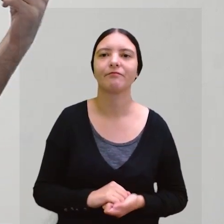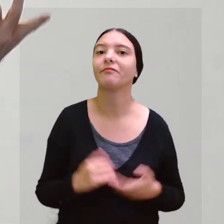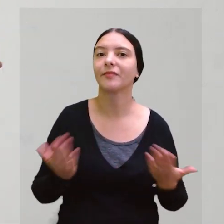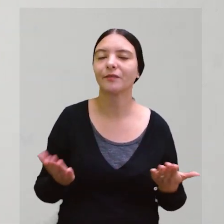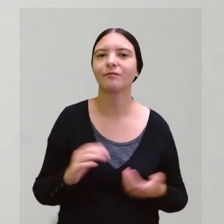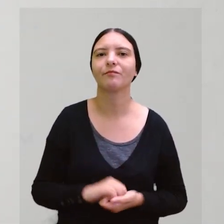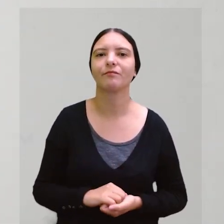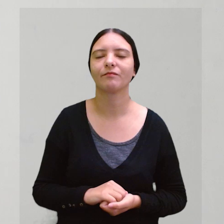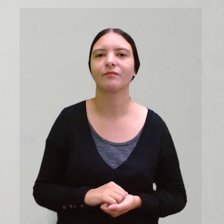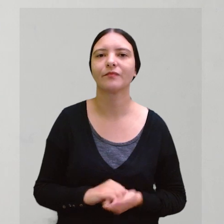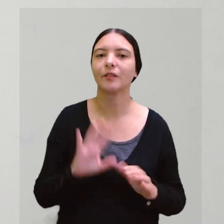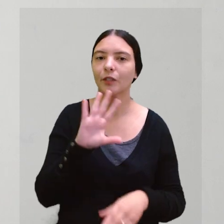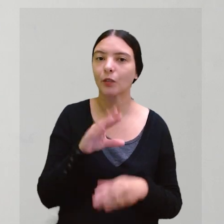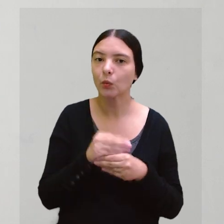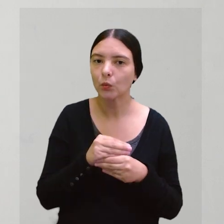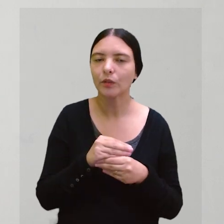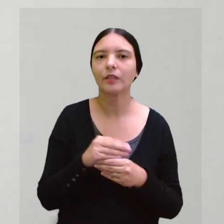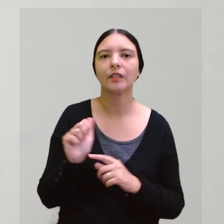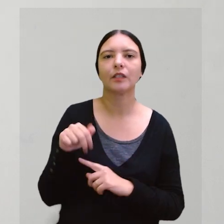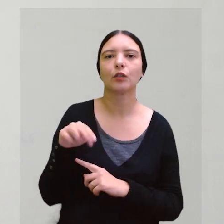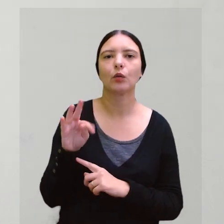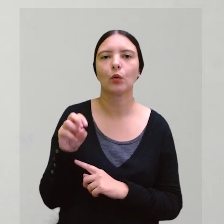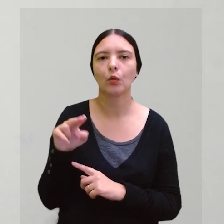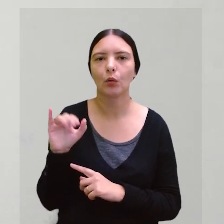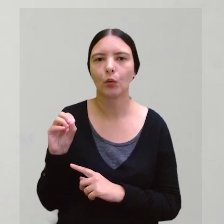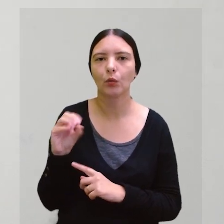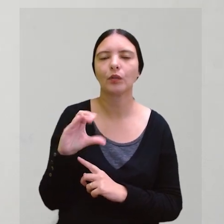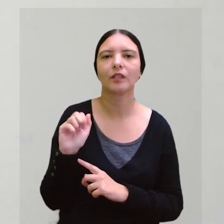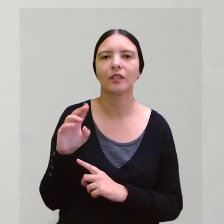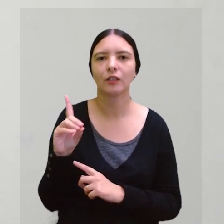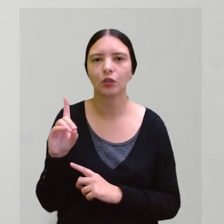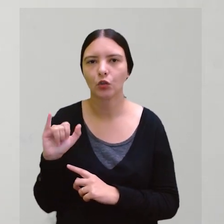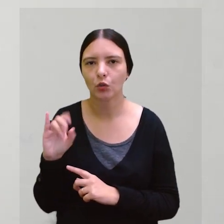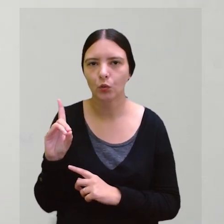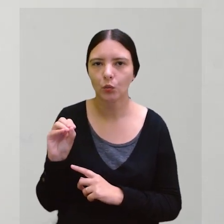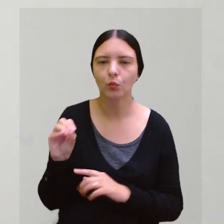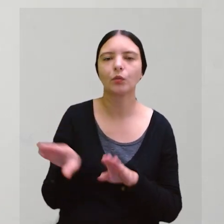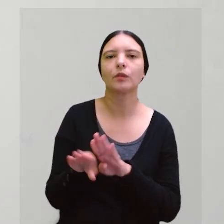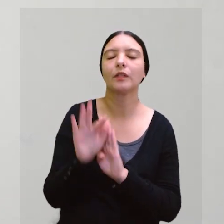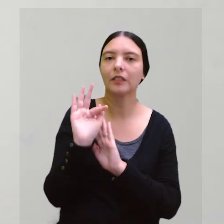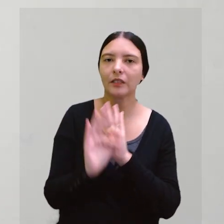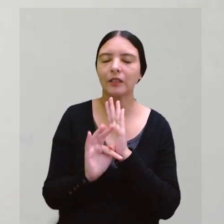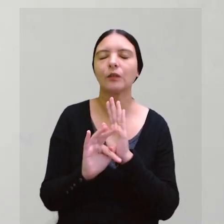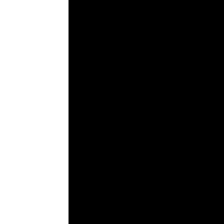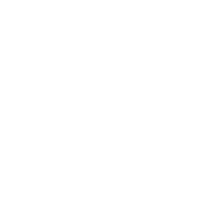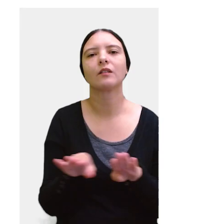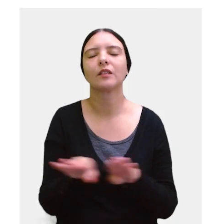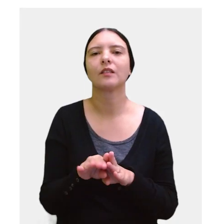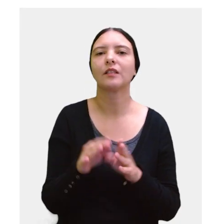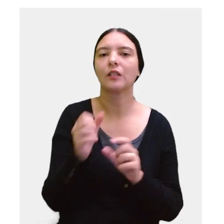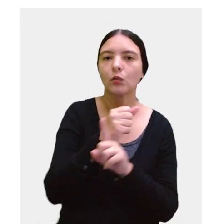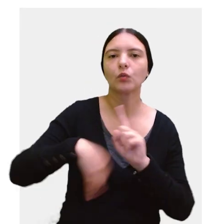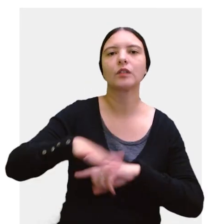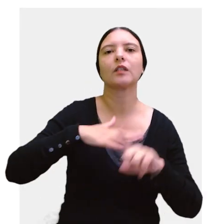Então, para concluir, o Antônio Cândido, nesse texto, né, que a gente tem discutido ele em alguma medida aqui hoje, ele vai falar que uma